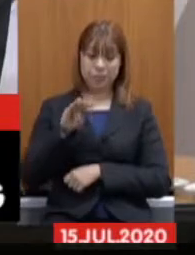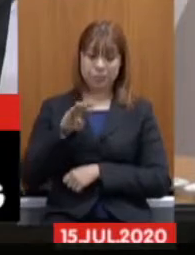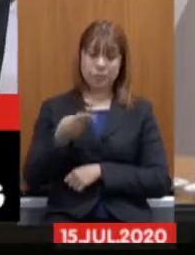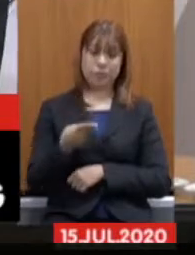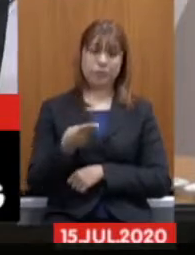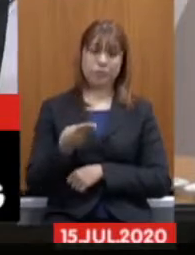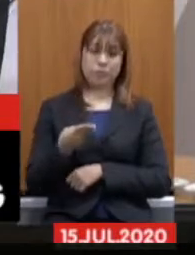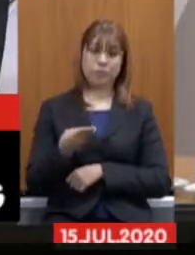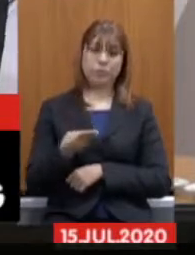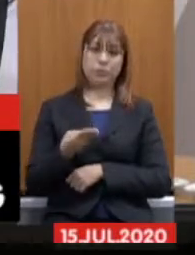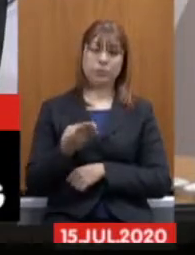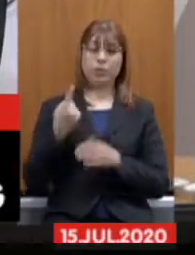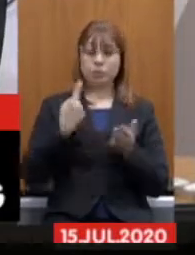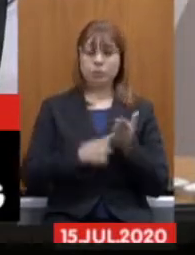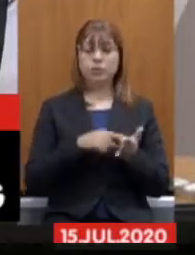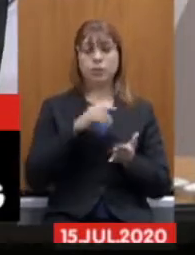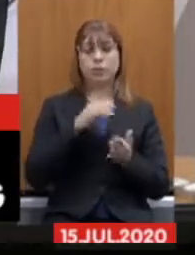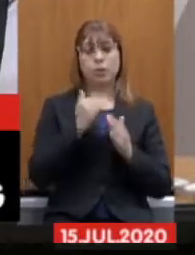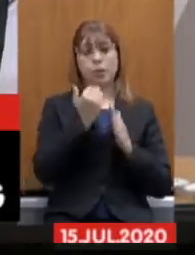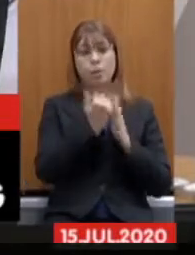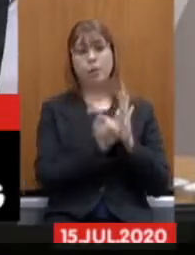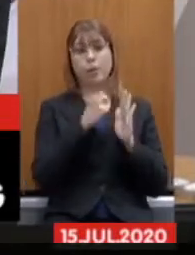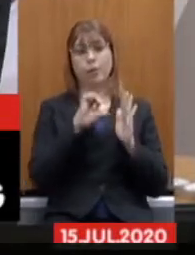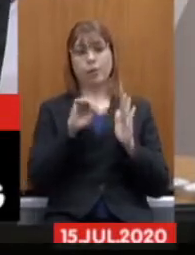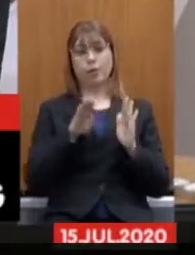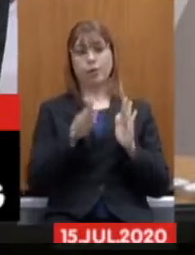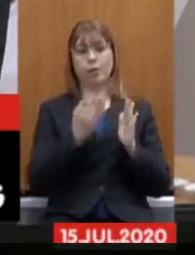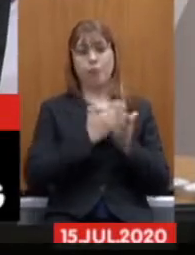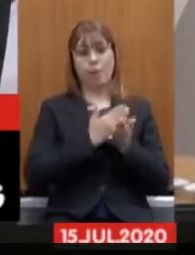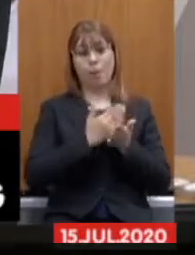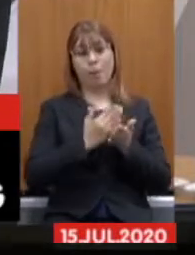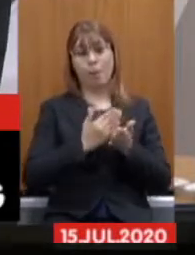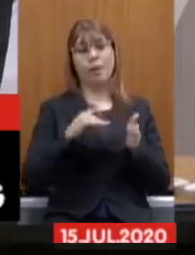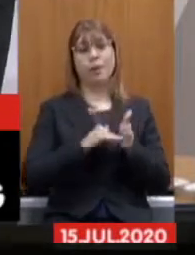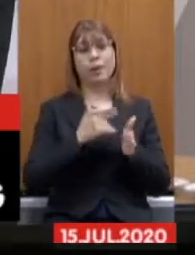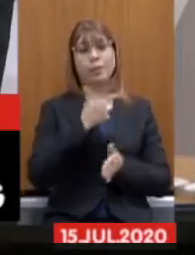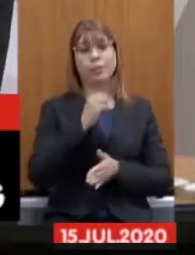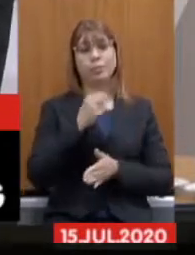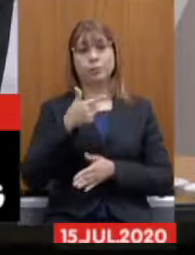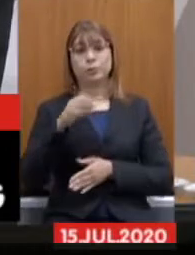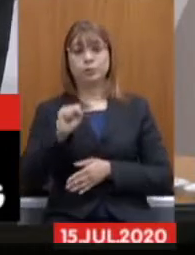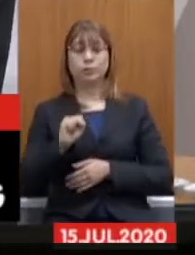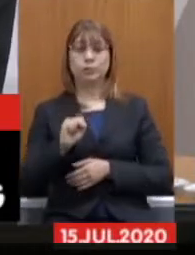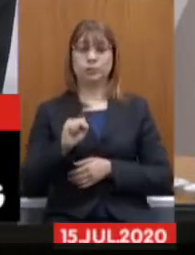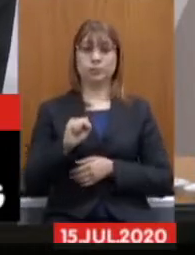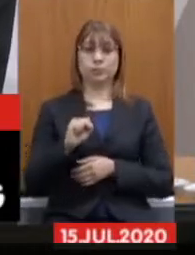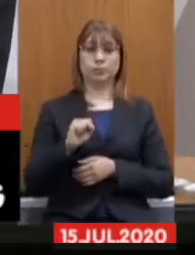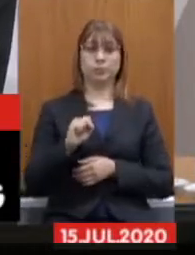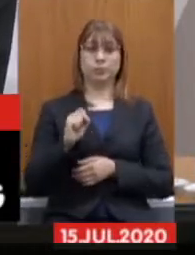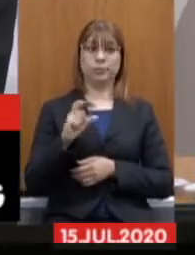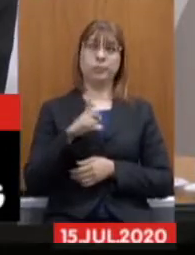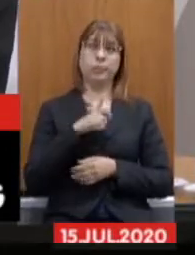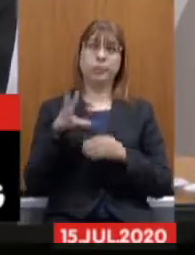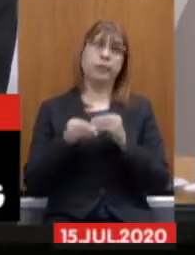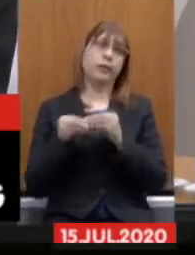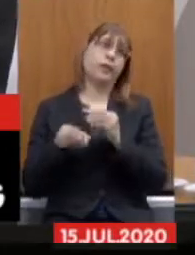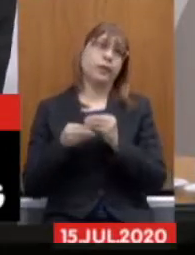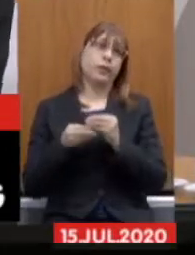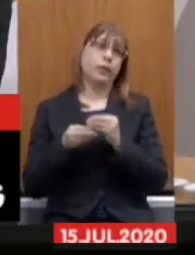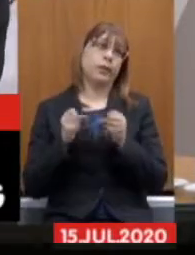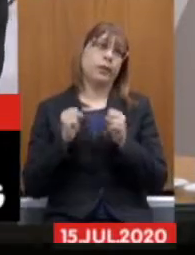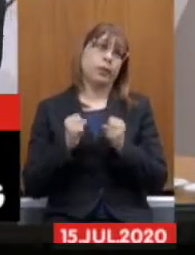uma cor de receber menos de nove parcelado e até 2028 com condicionantes inclusive de